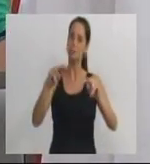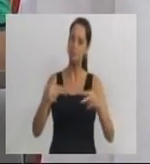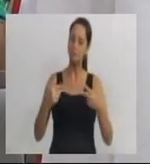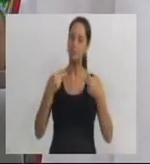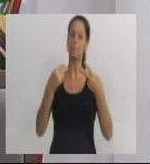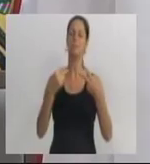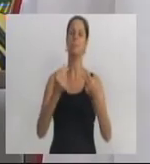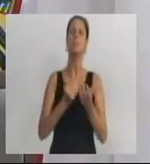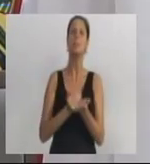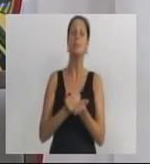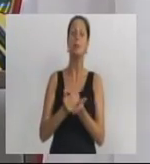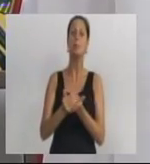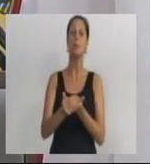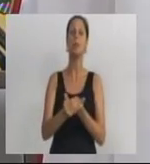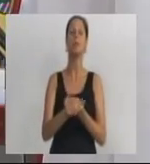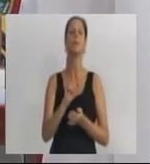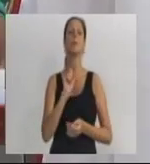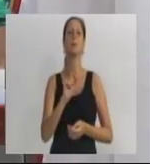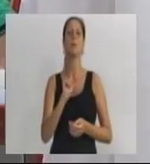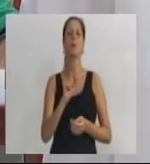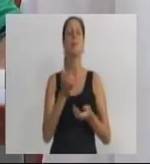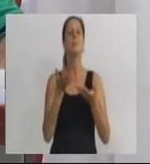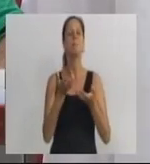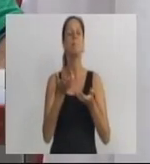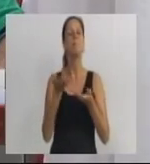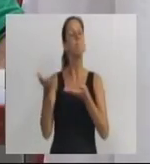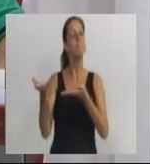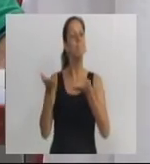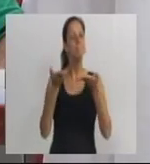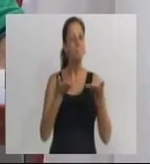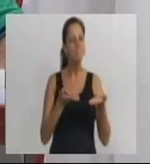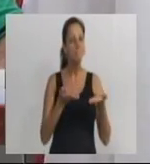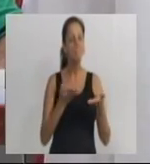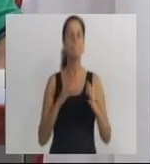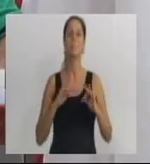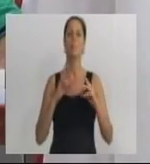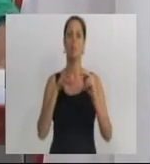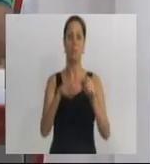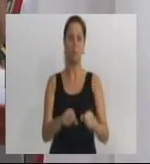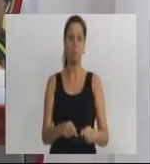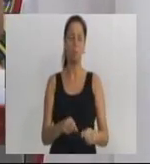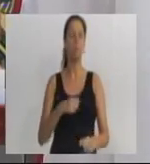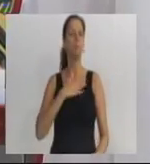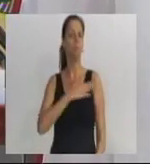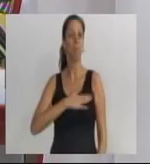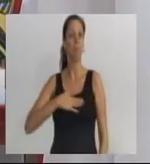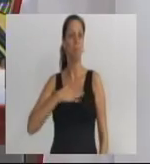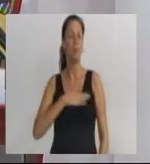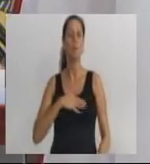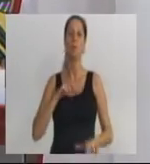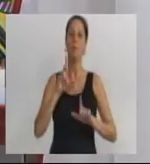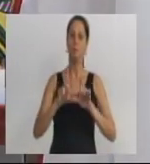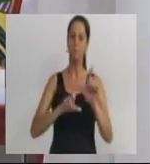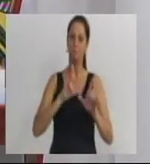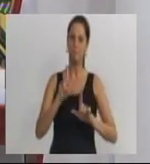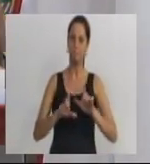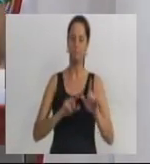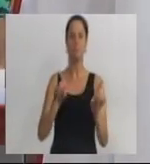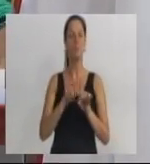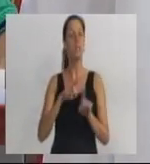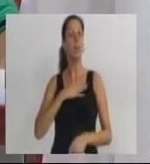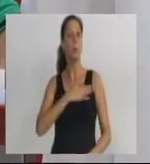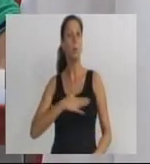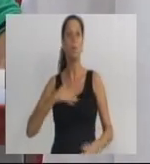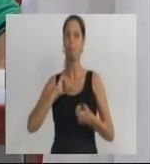inicialmente convidar a todos que gostam de lazer, gostam de